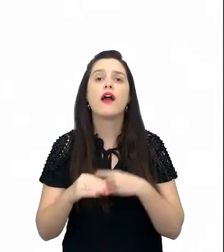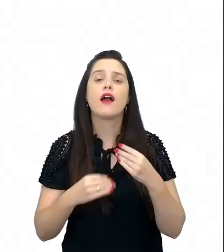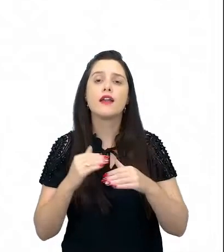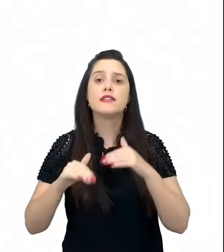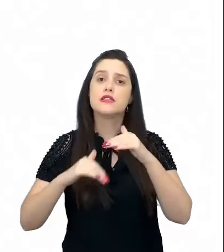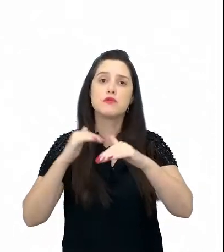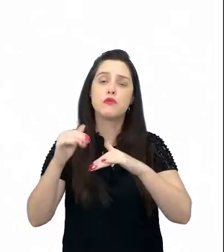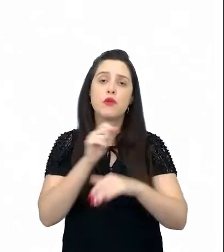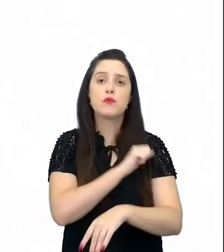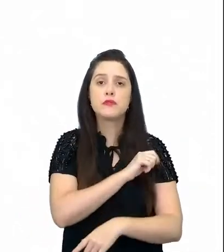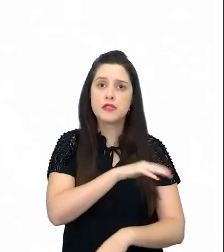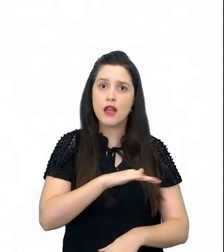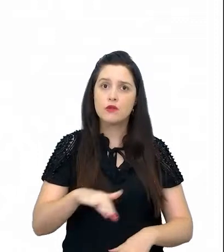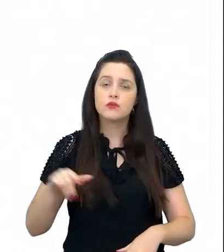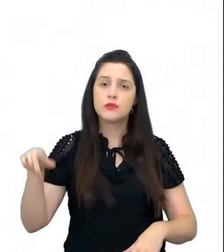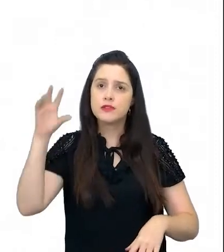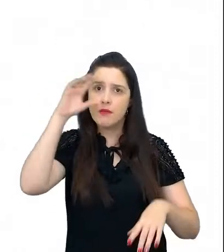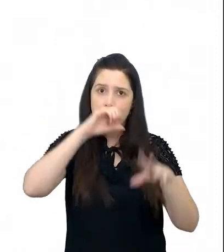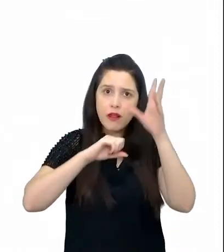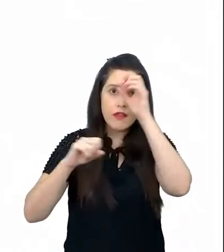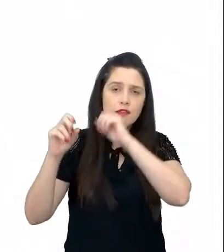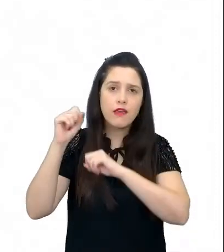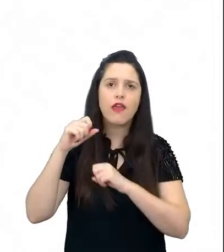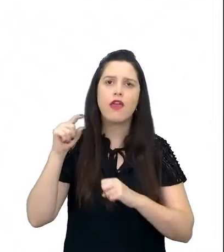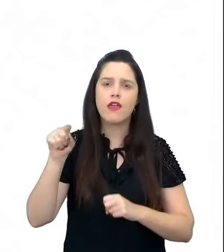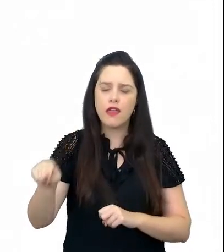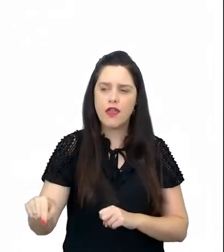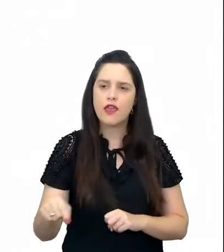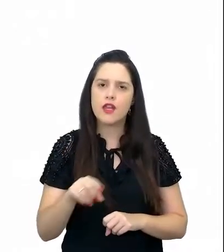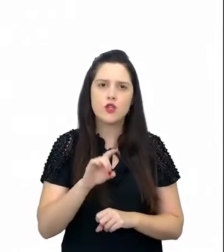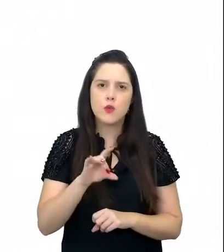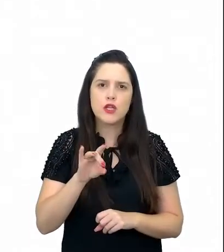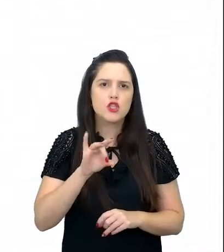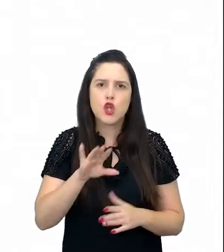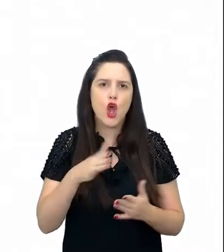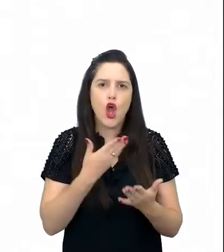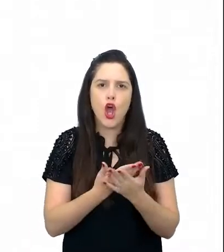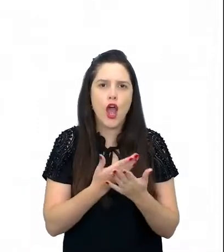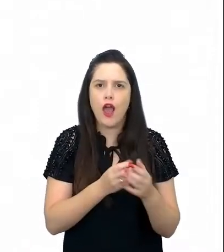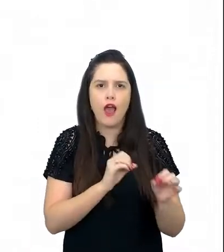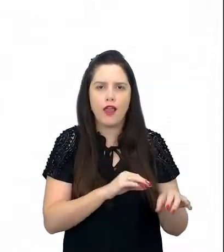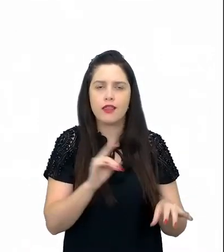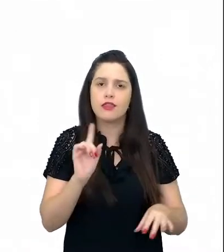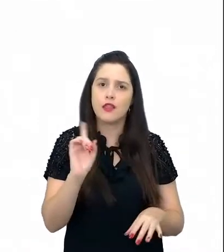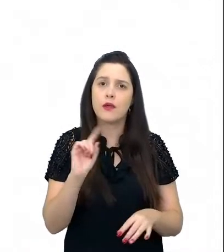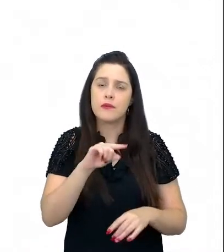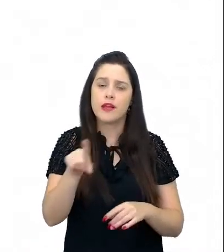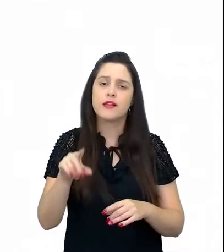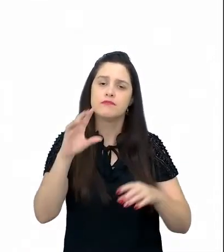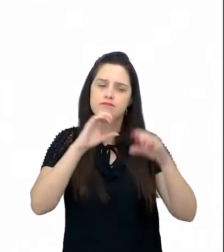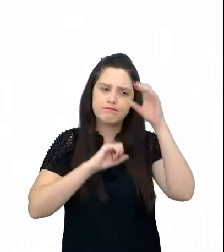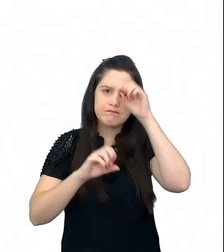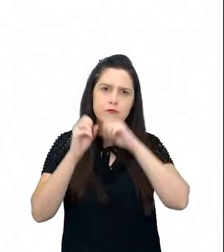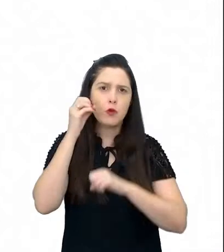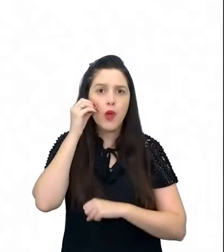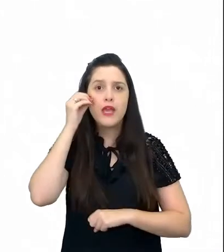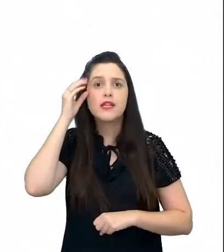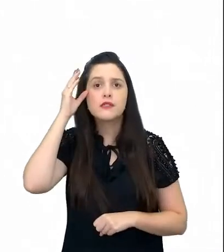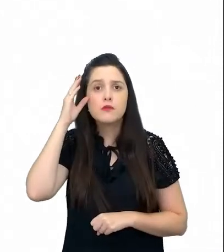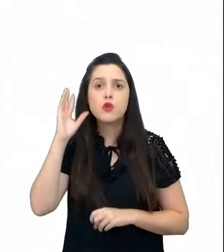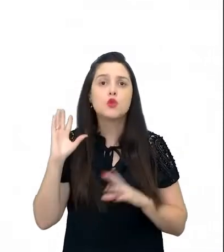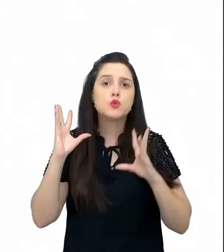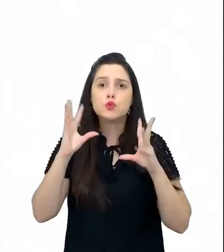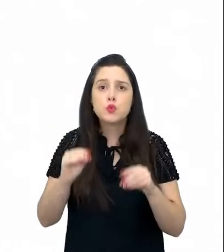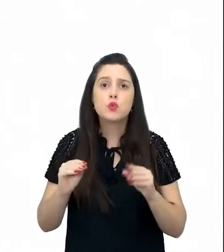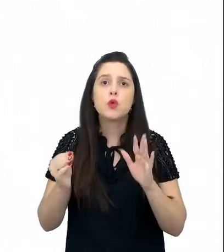envolver os alunos para eles que aprendam, para que realmente eles levem isso para si. Então, a gente faz aquela consolidação do conhecimento. Tudo que